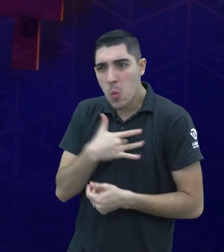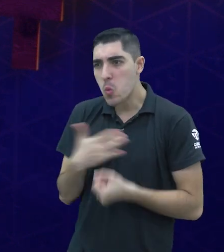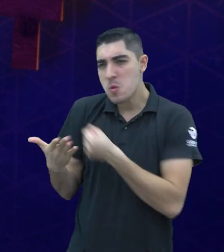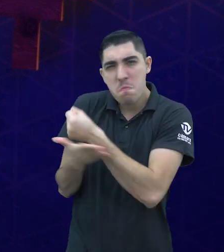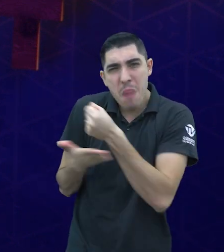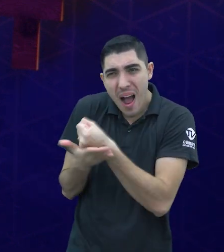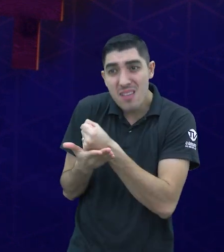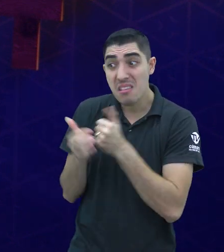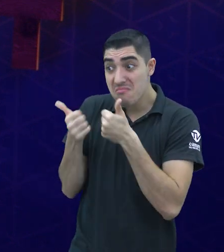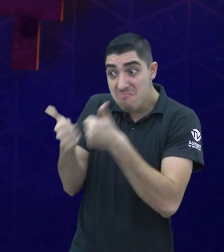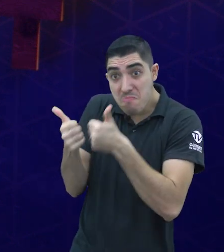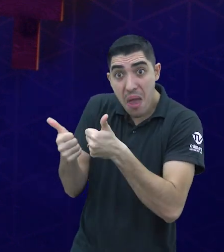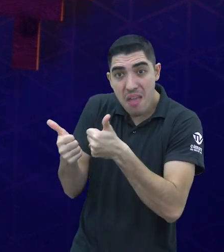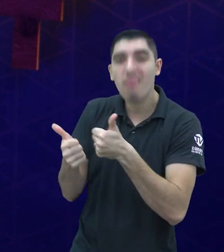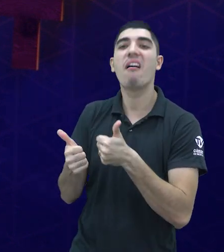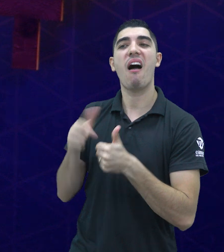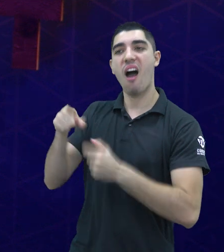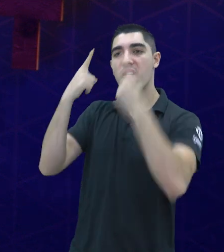Então,